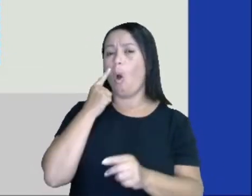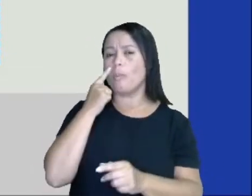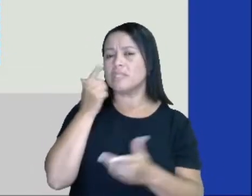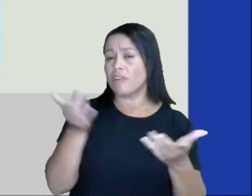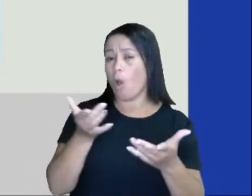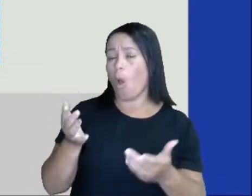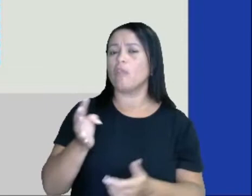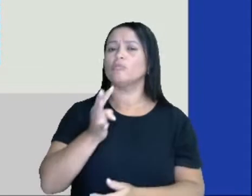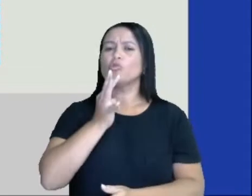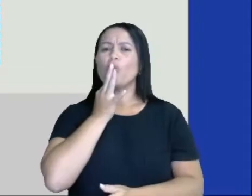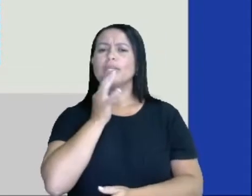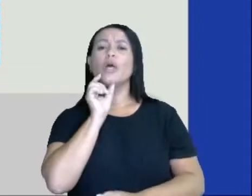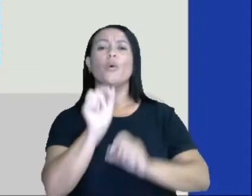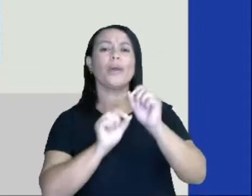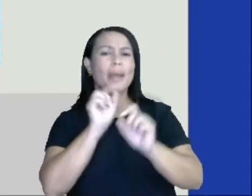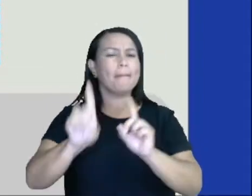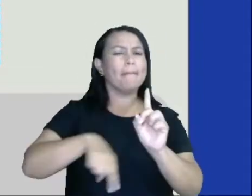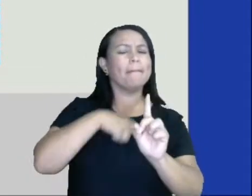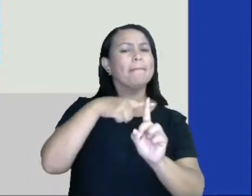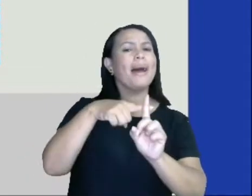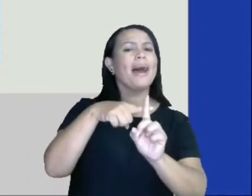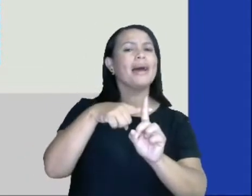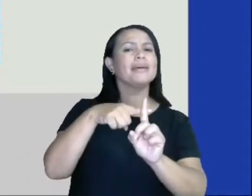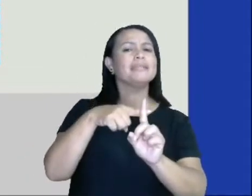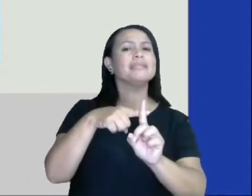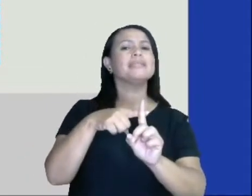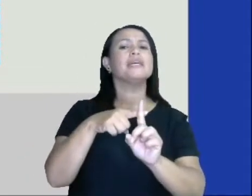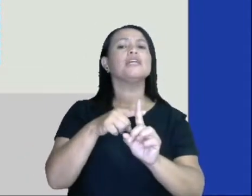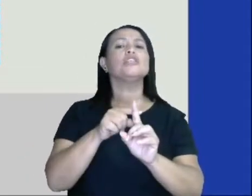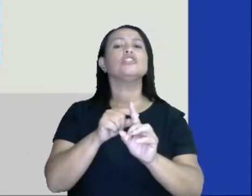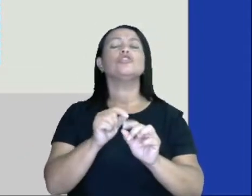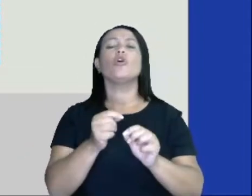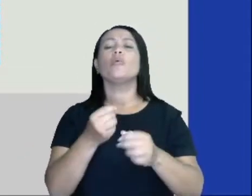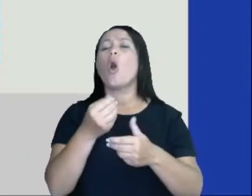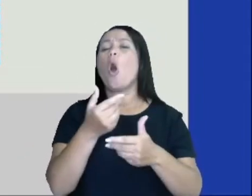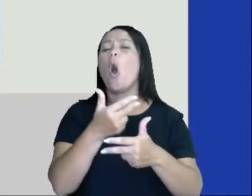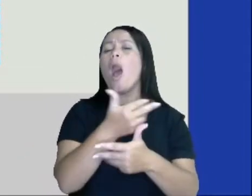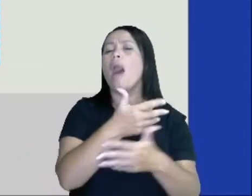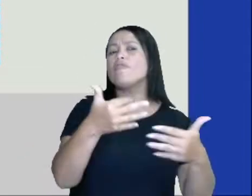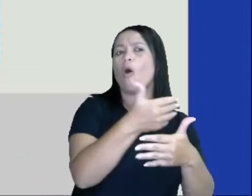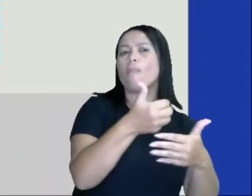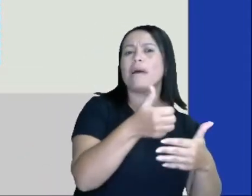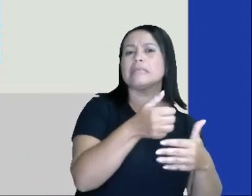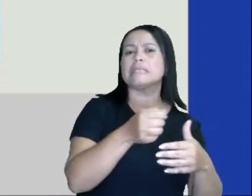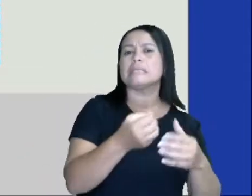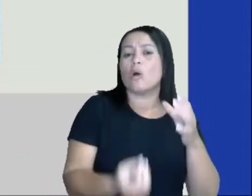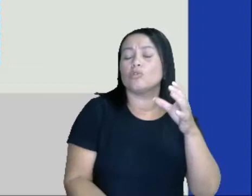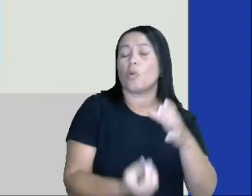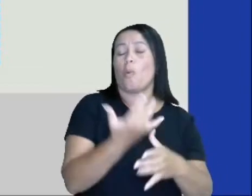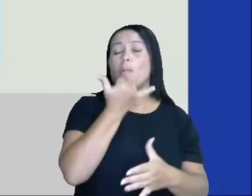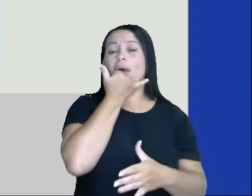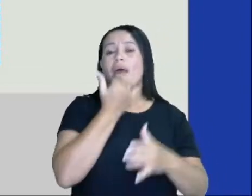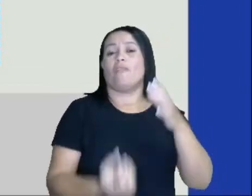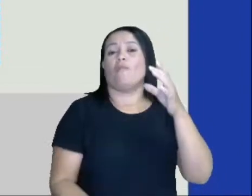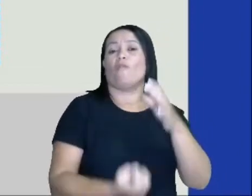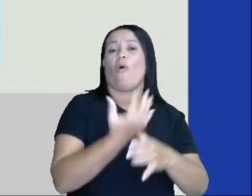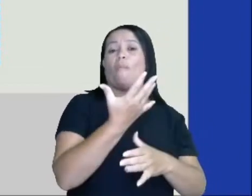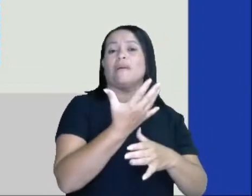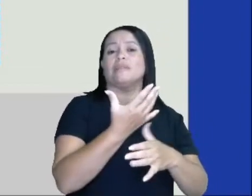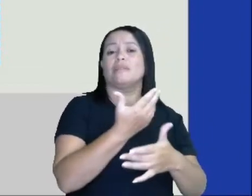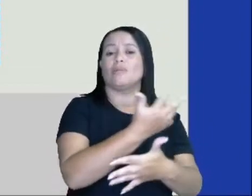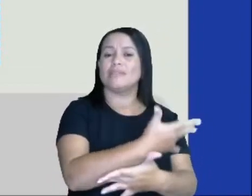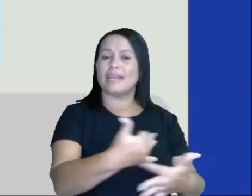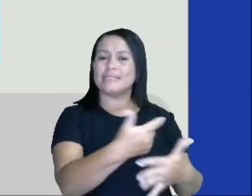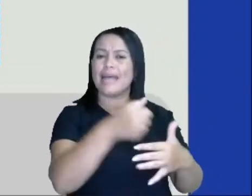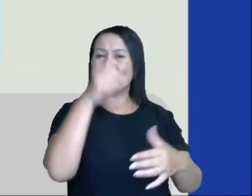vamos conhecer mais sobre a forma das cidades brasileiras, a formação, desculpa, das cidades brasileiras,